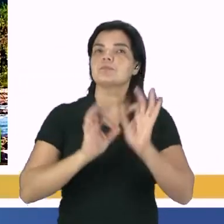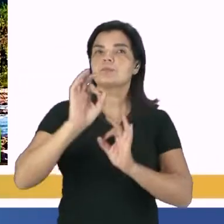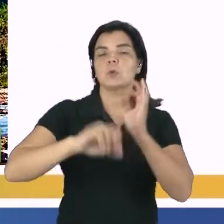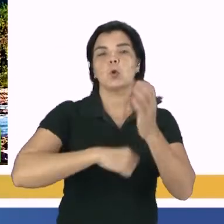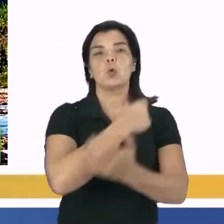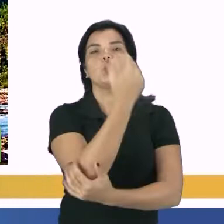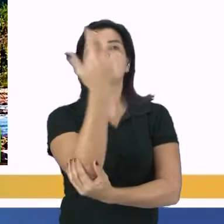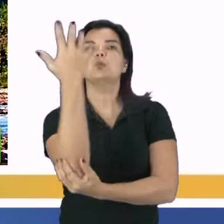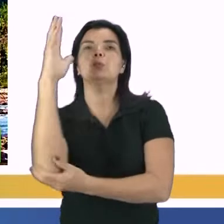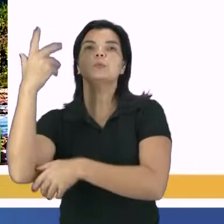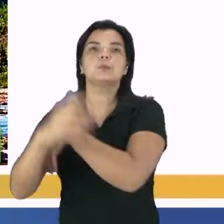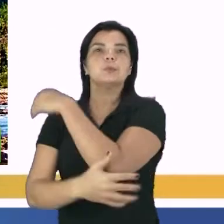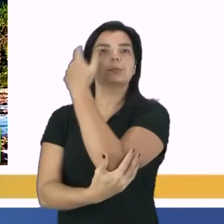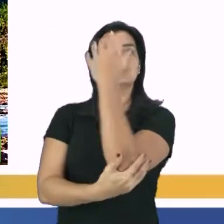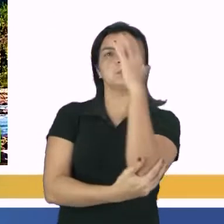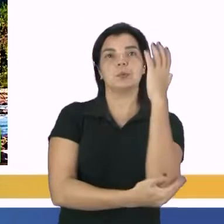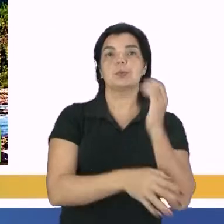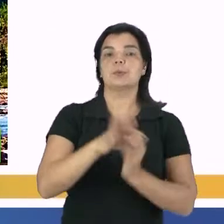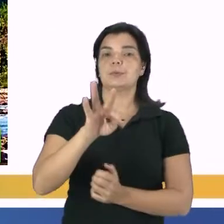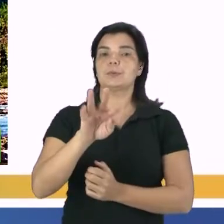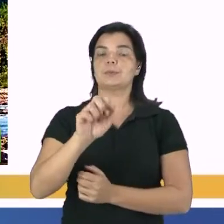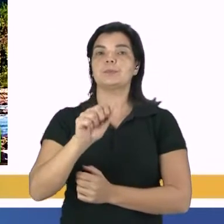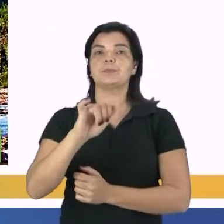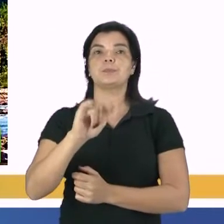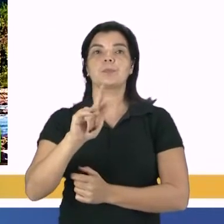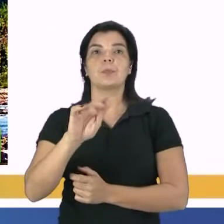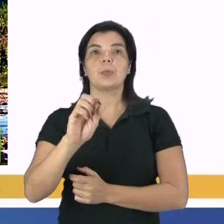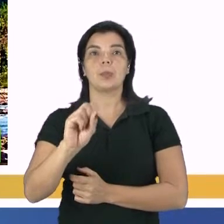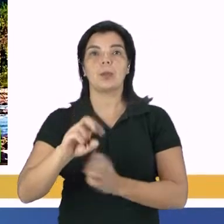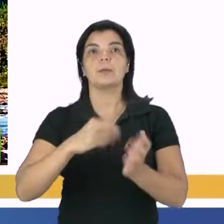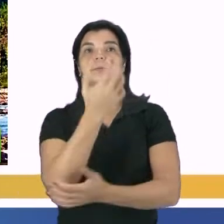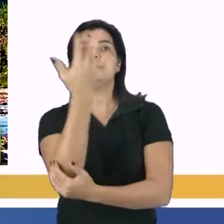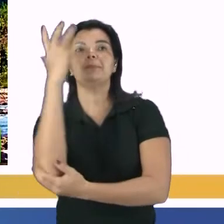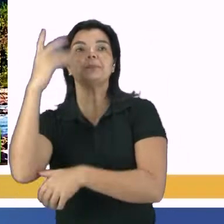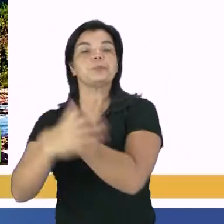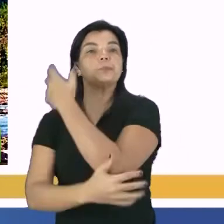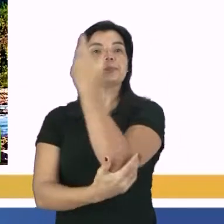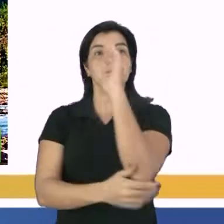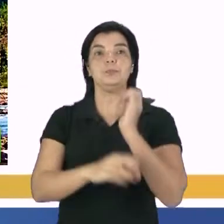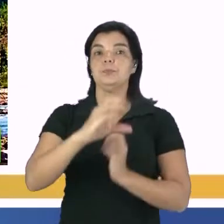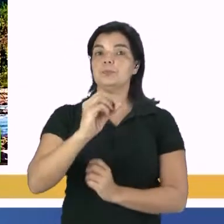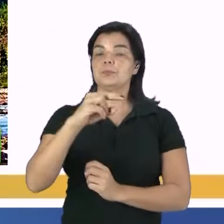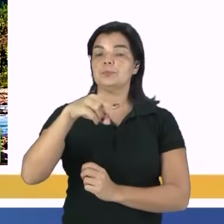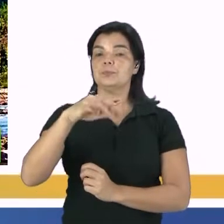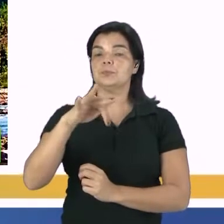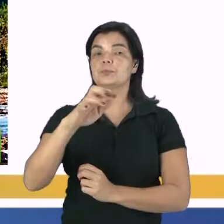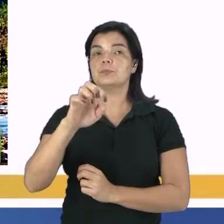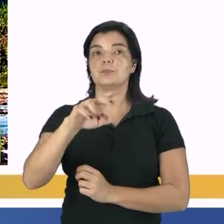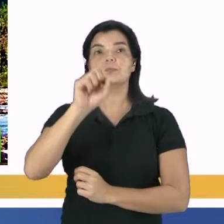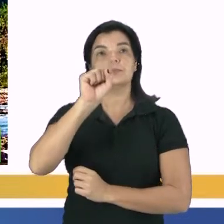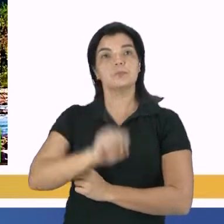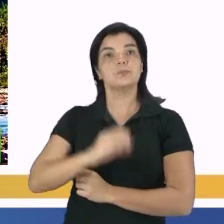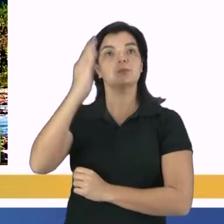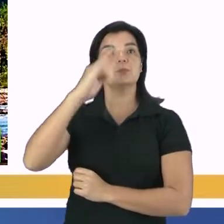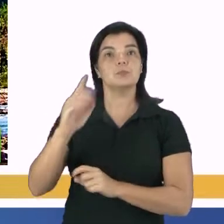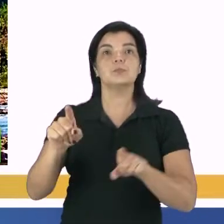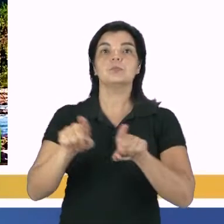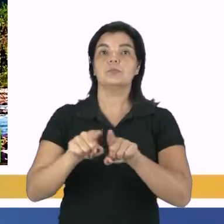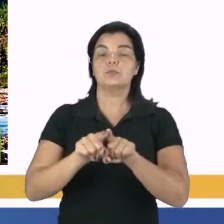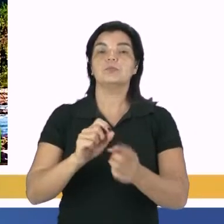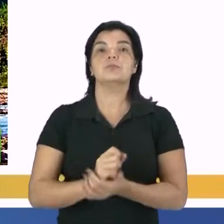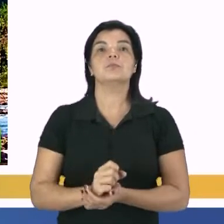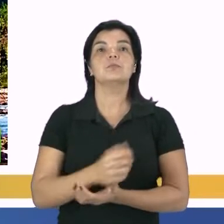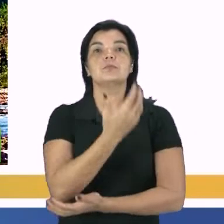extensas florestas, as conhecidas taiga ou florestas de coníferas. No sul do Brasil, a gente conta com essa vegetação